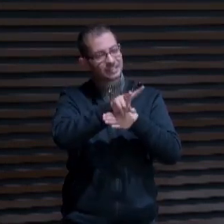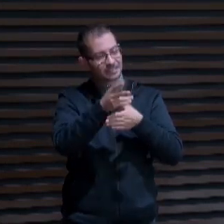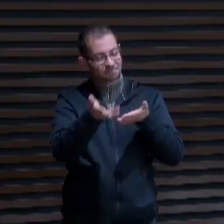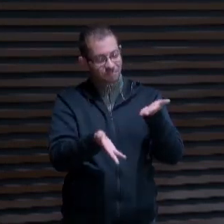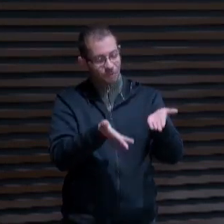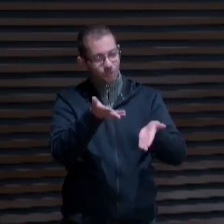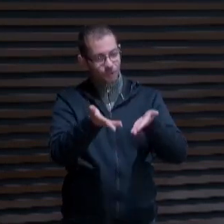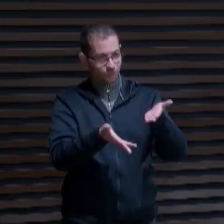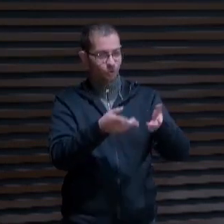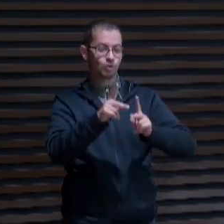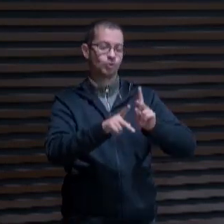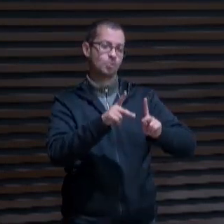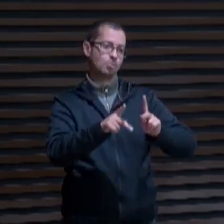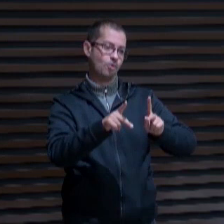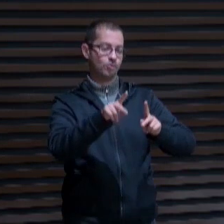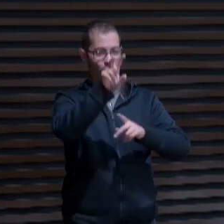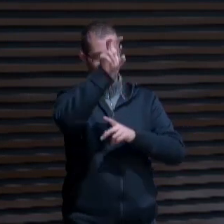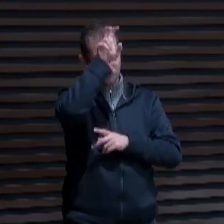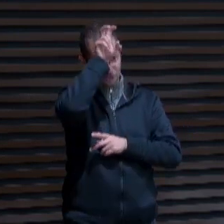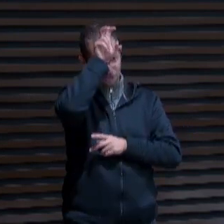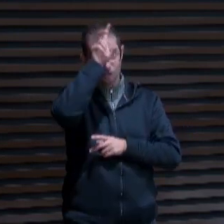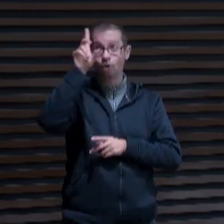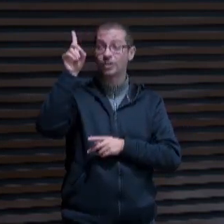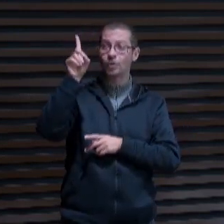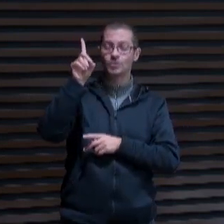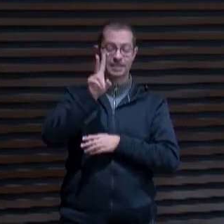Jirê, o Deus que amamenta.